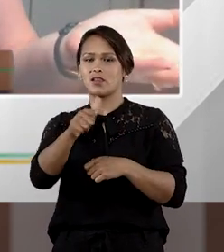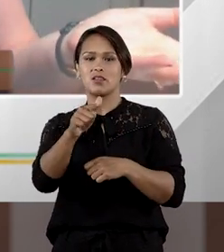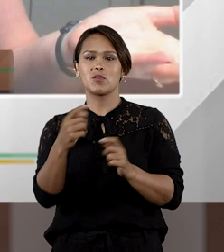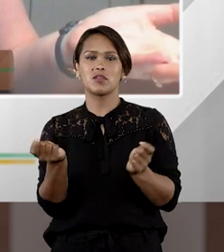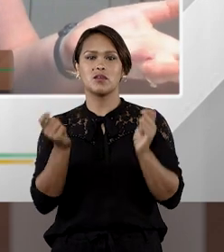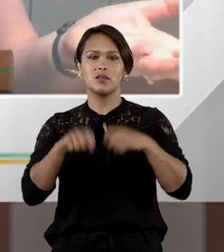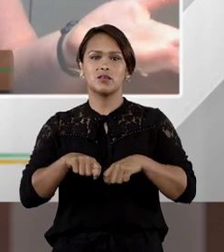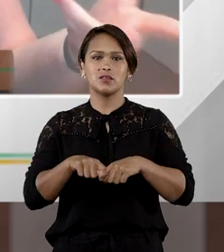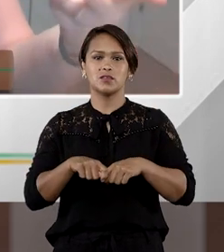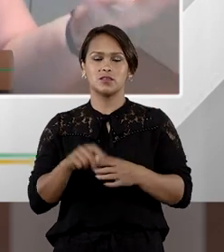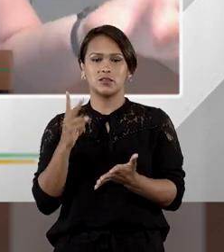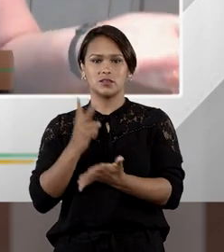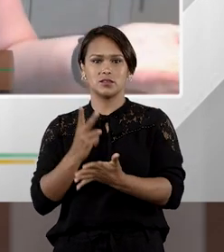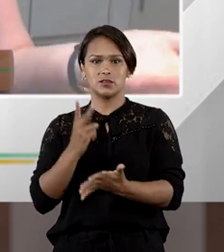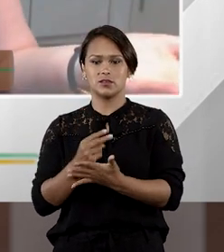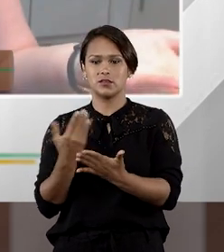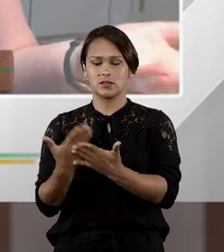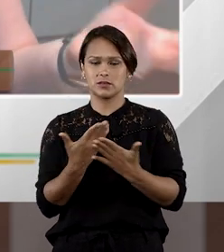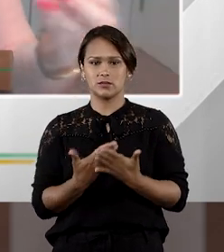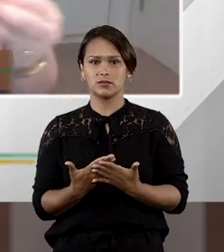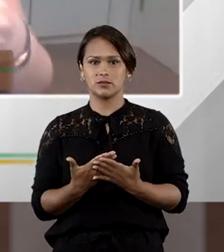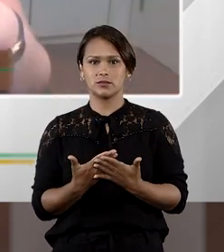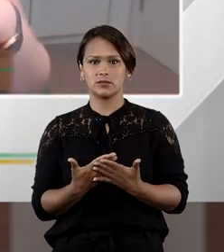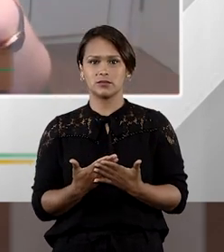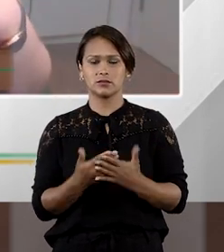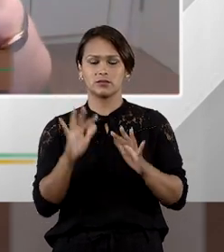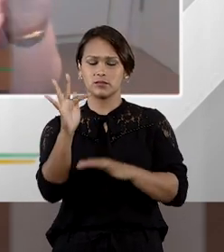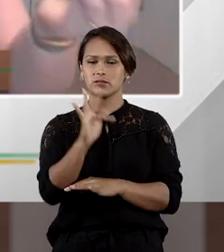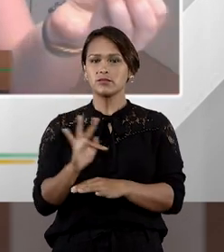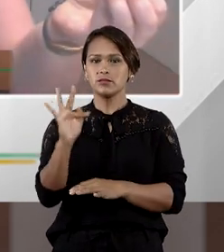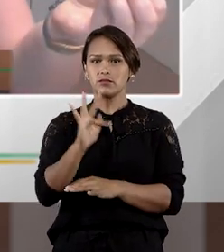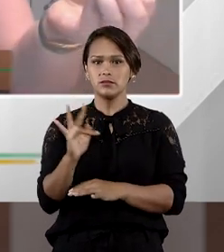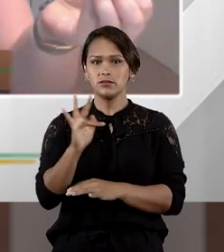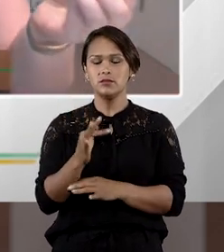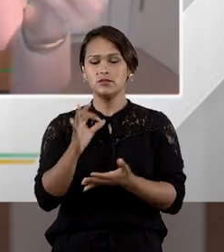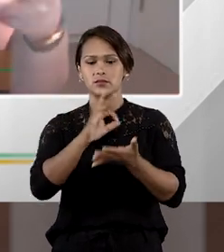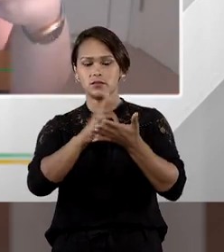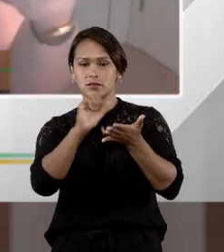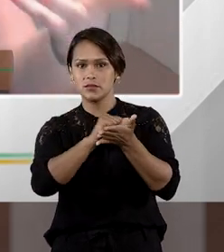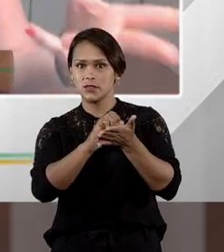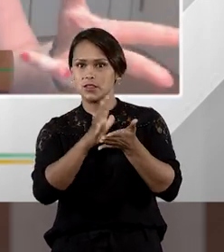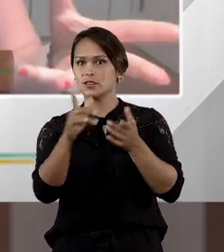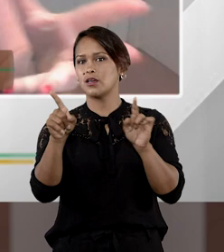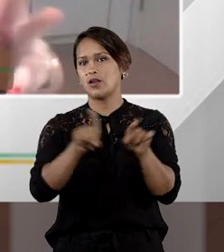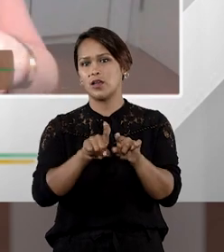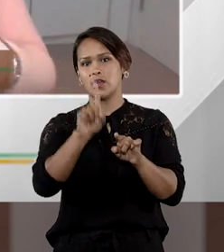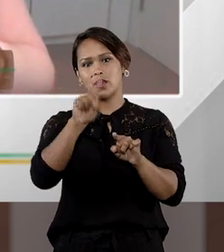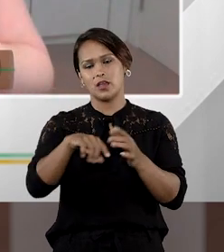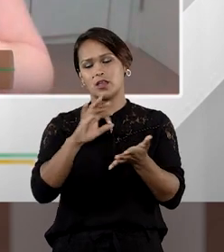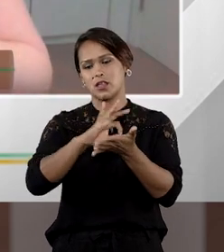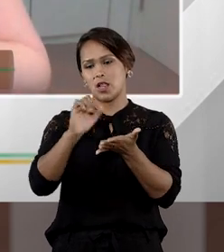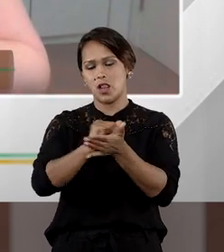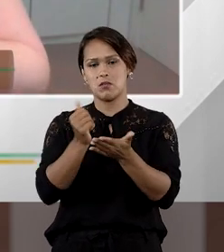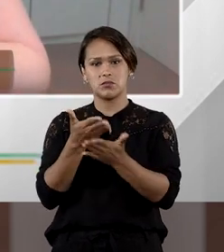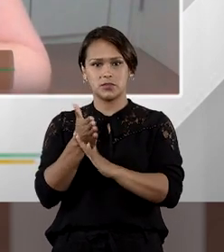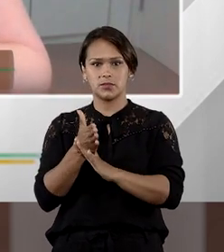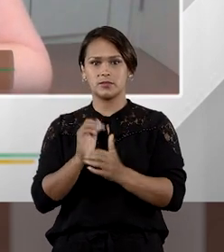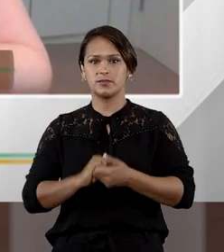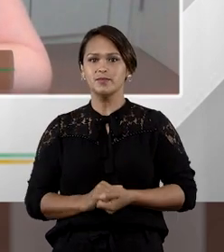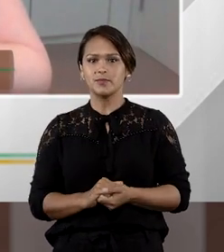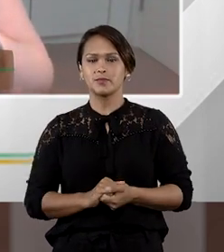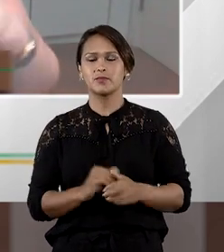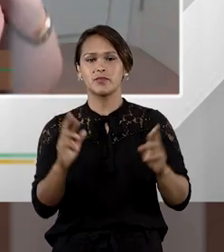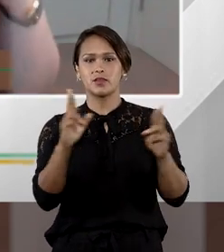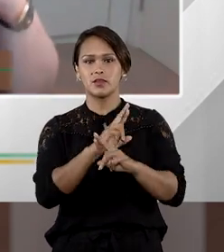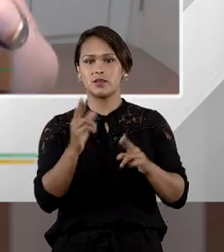têm condições de estudar, ir numa faculdade, fazer uma inscrição, enfim, né? E estar tá matriculadas.